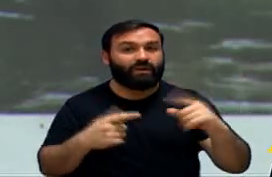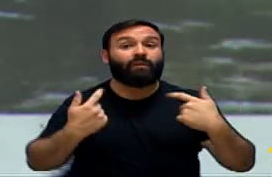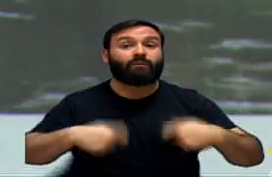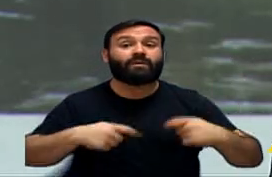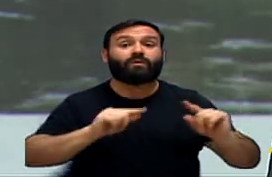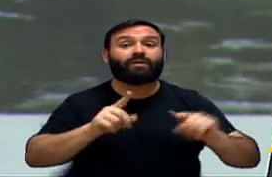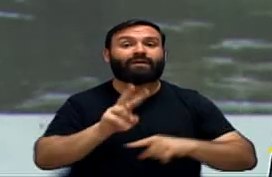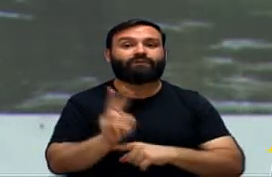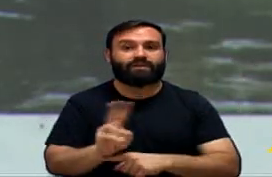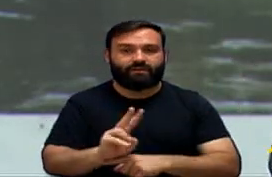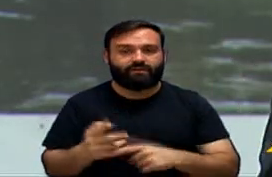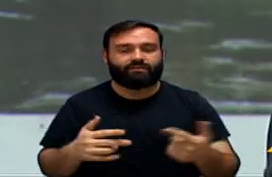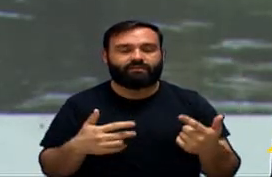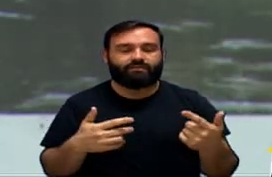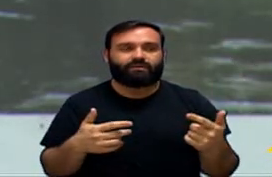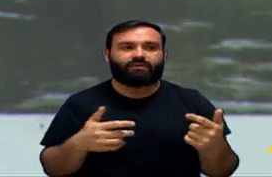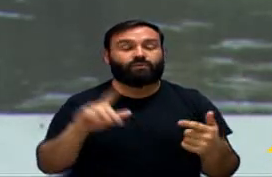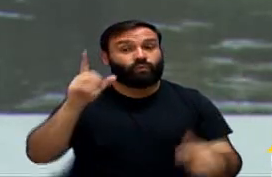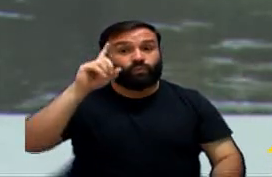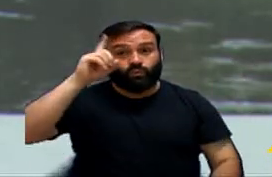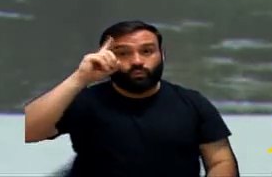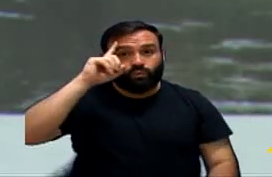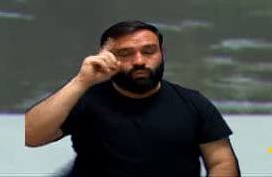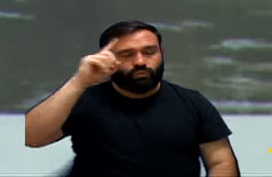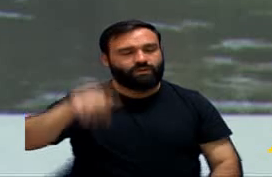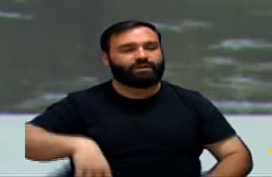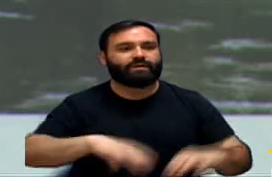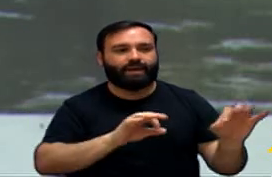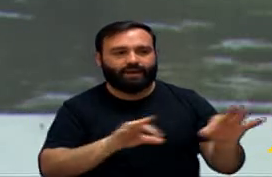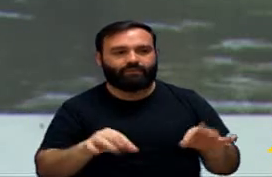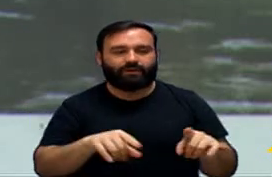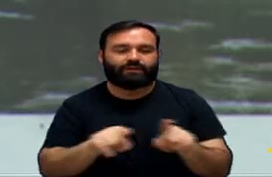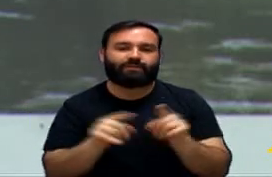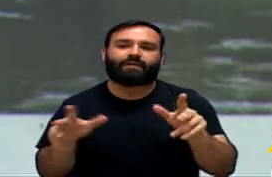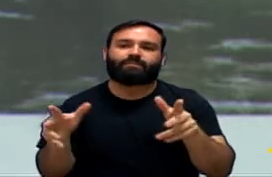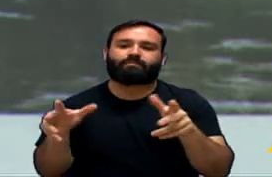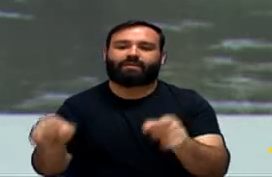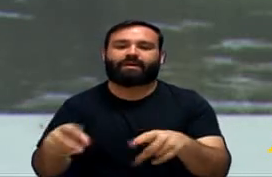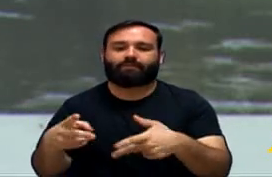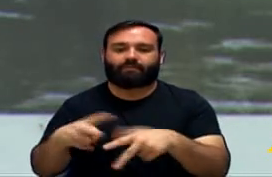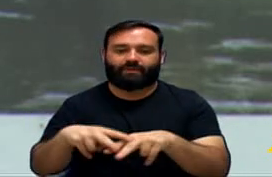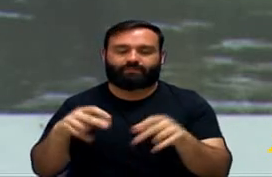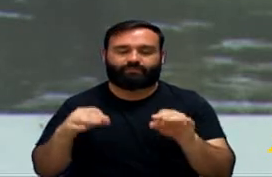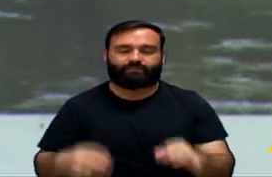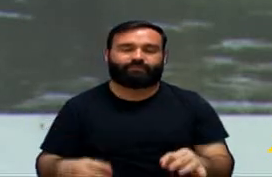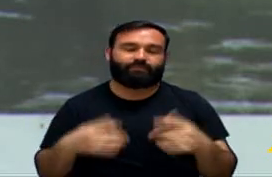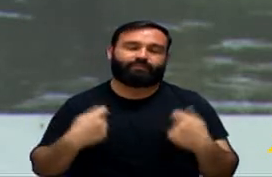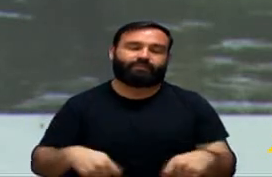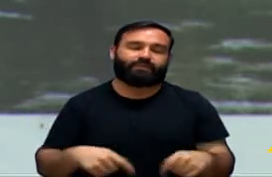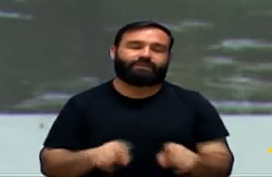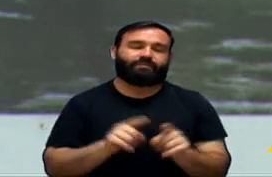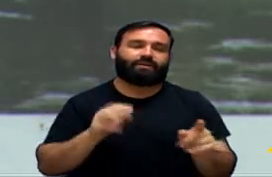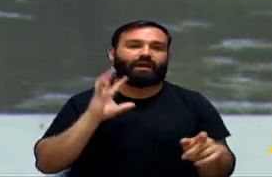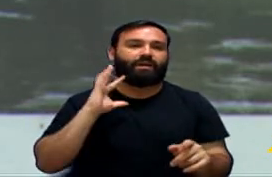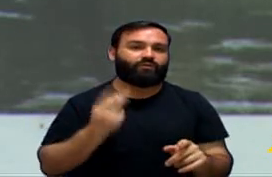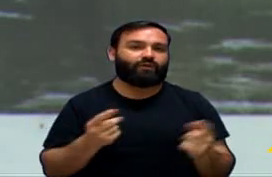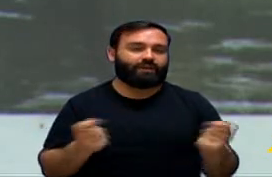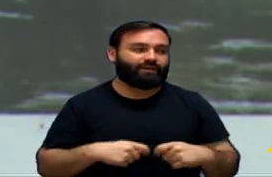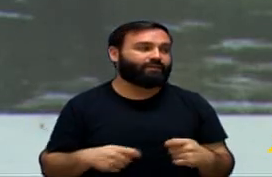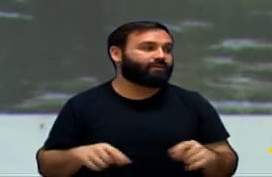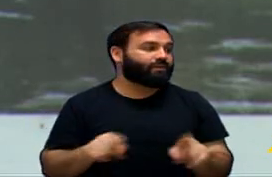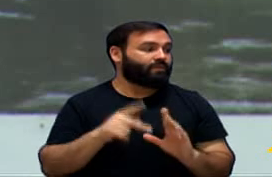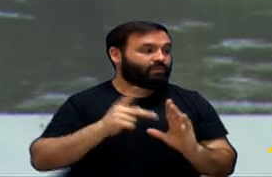de fiscalizações diárias e constantes com apreensões e as devidas multas só assim vai resolver o problema o